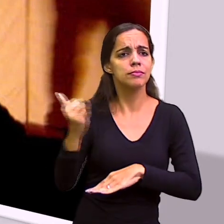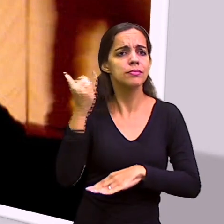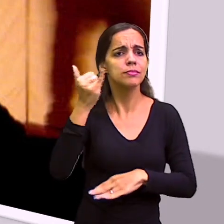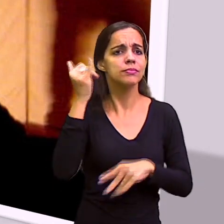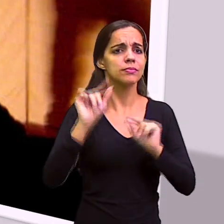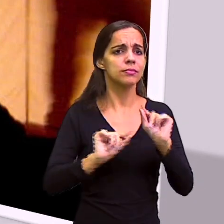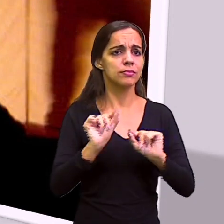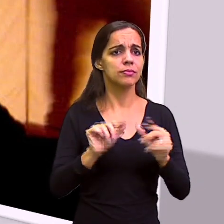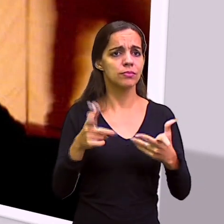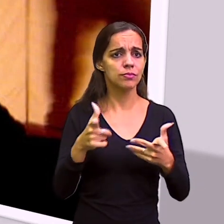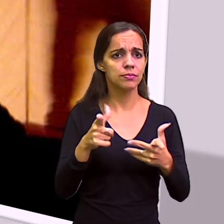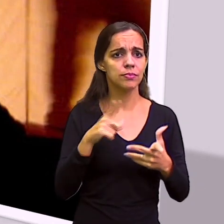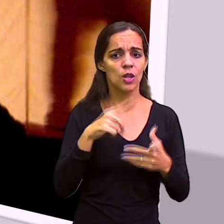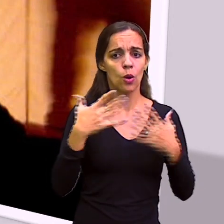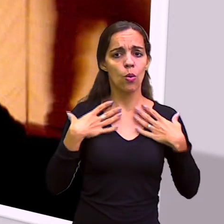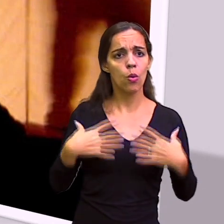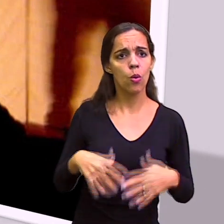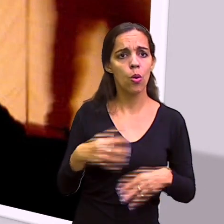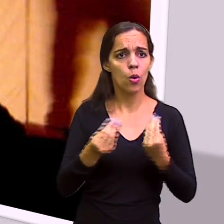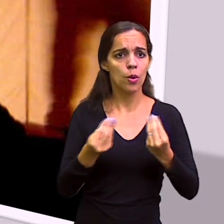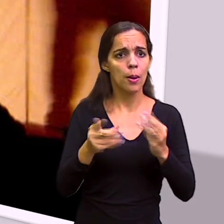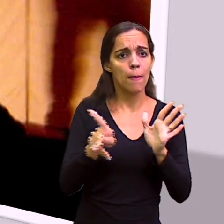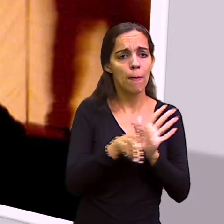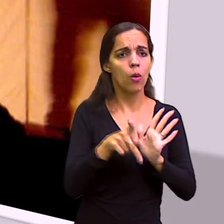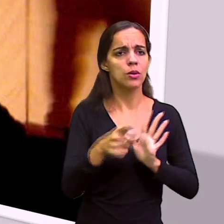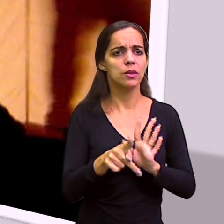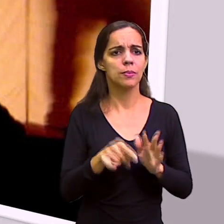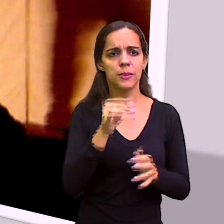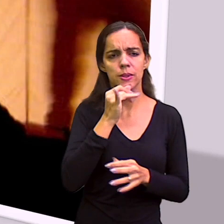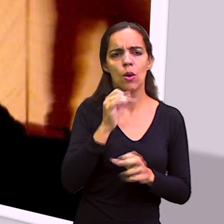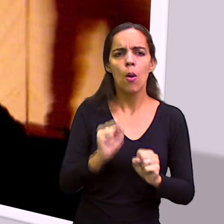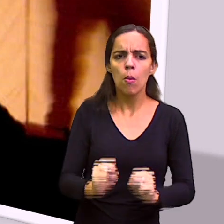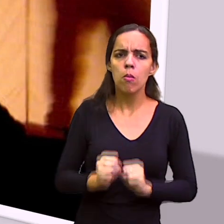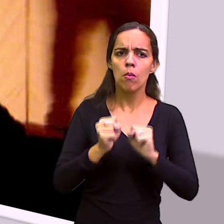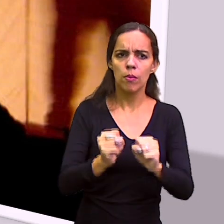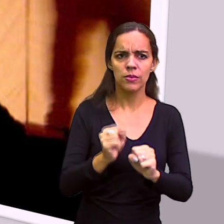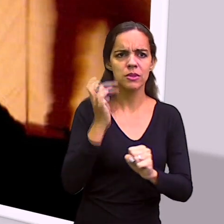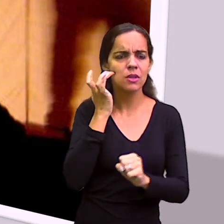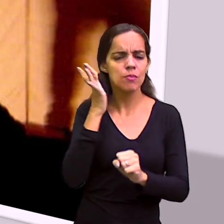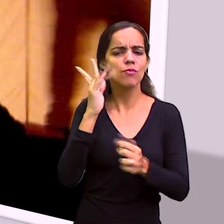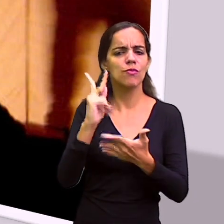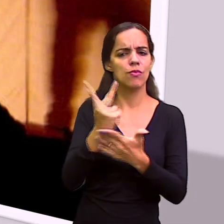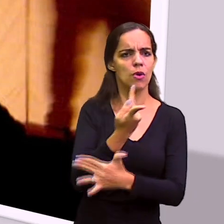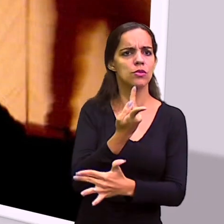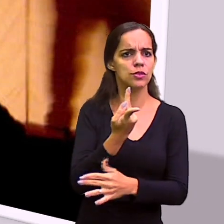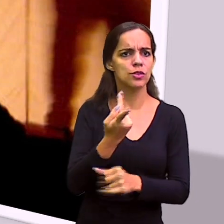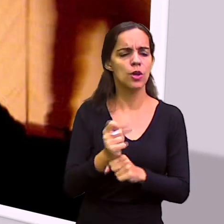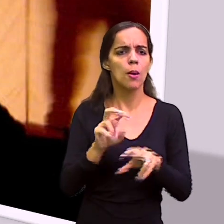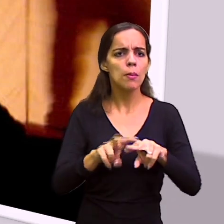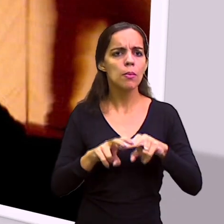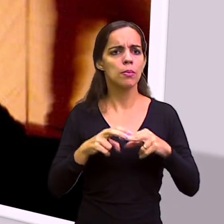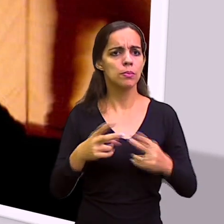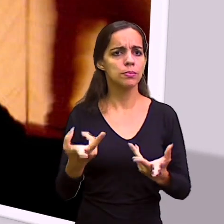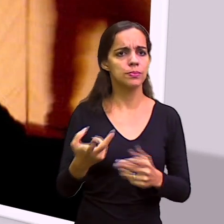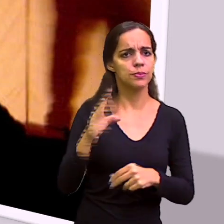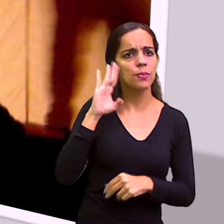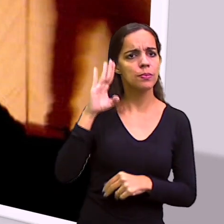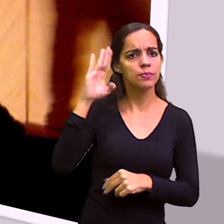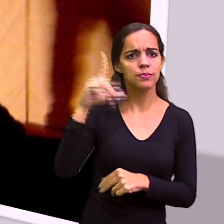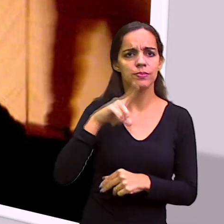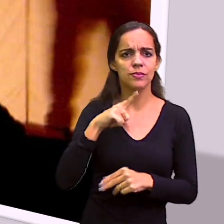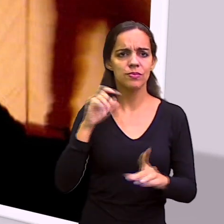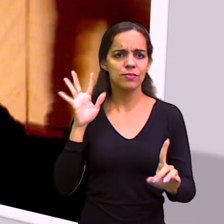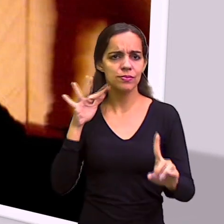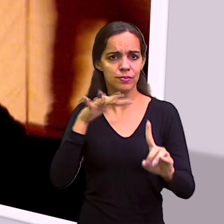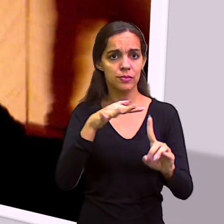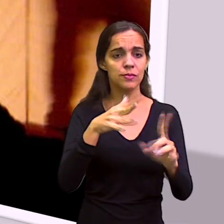que a significação da obra. Fato que pode ser muito fácil de acontecer, principalmente quando se trata de um